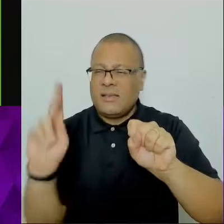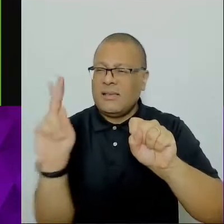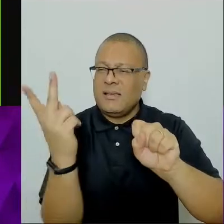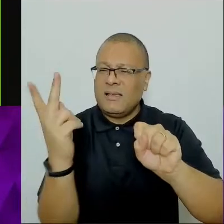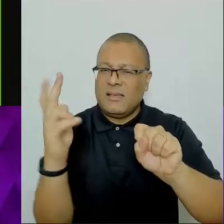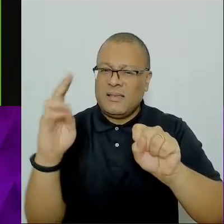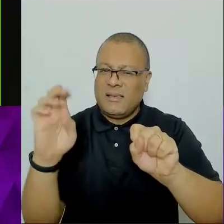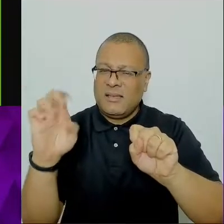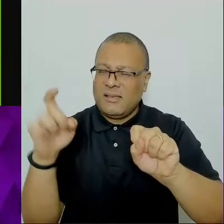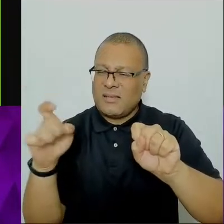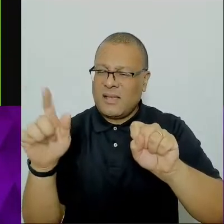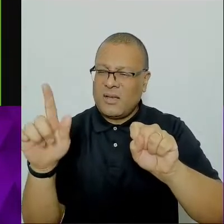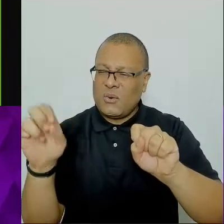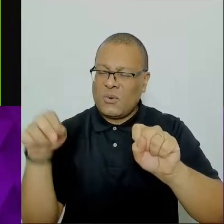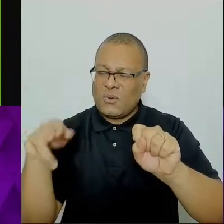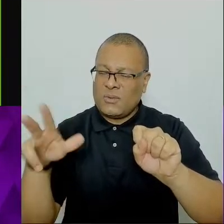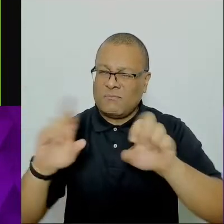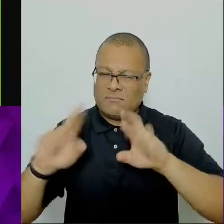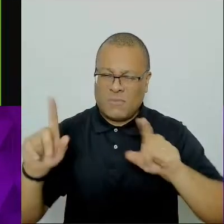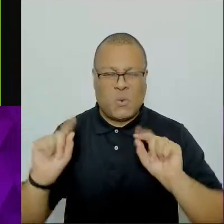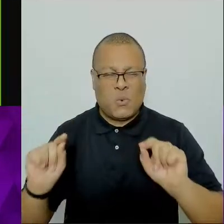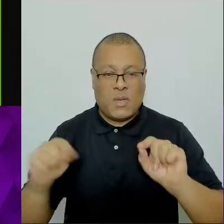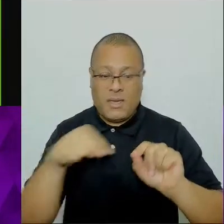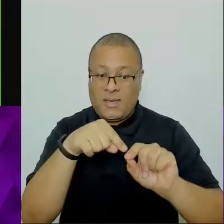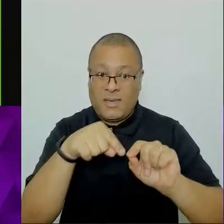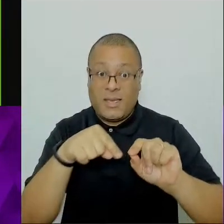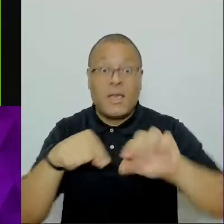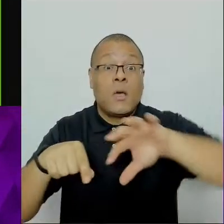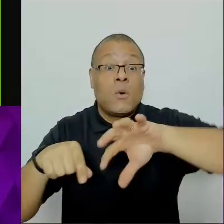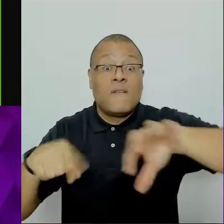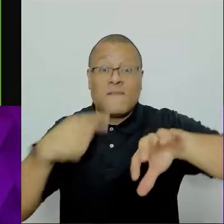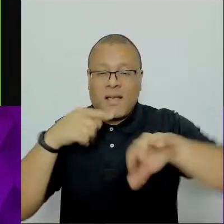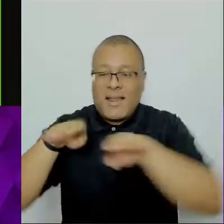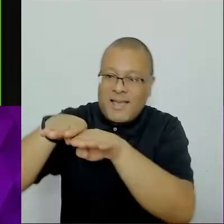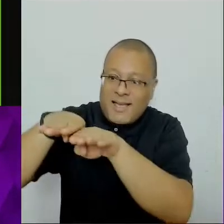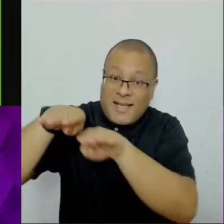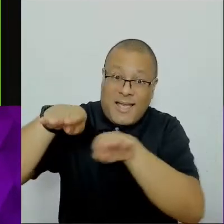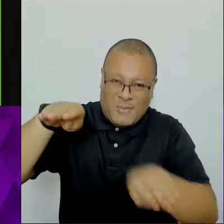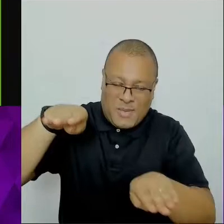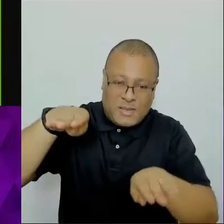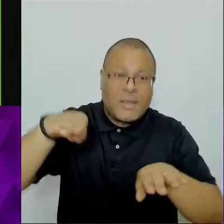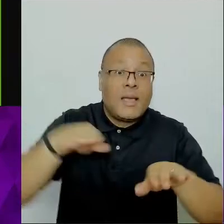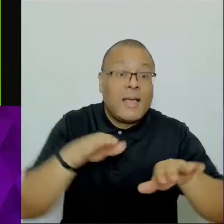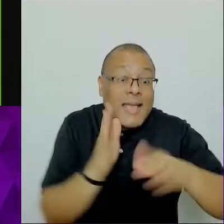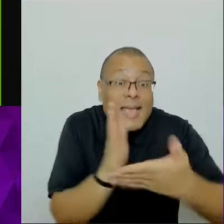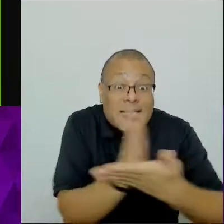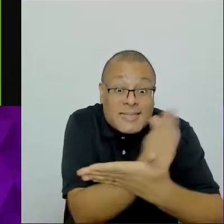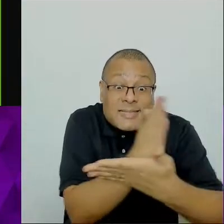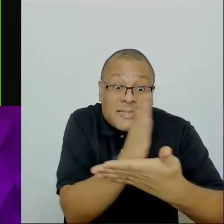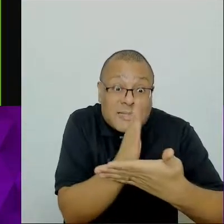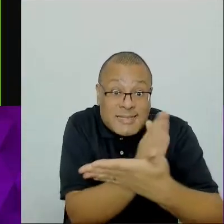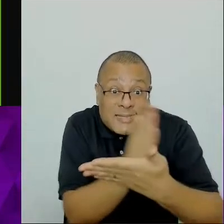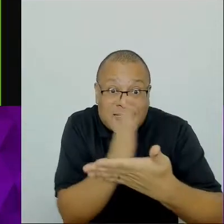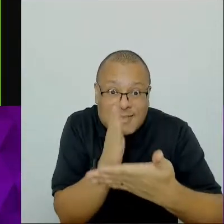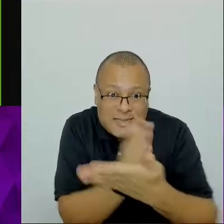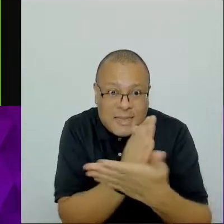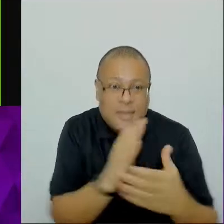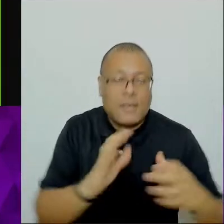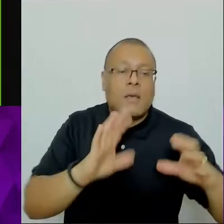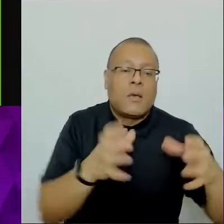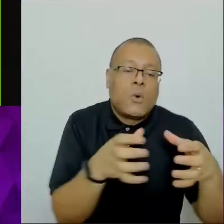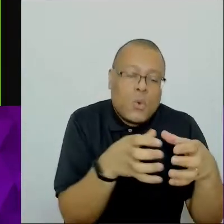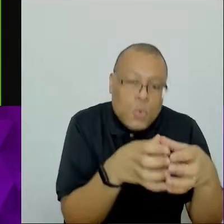gente vê que ela tem como objetivo segregar uma aplicação, né, em várias camadinhas, e cada uma vai conter seus módulos,